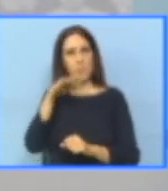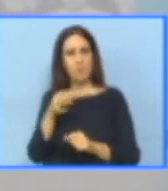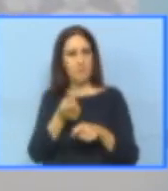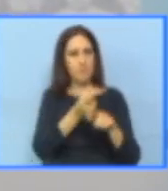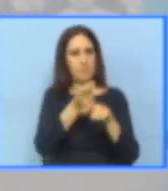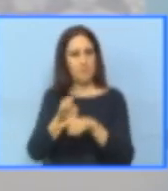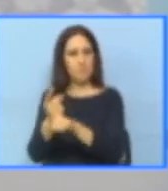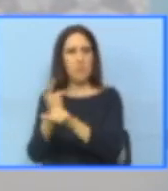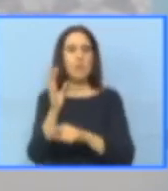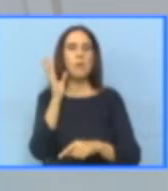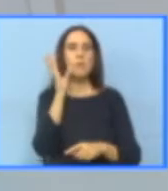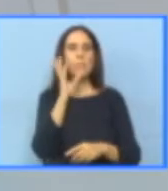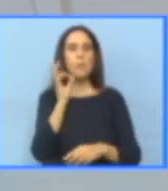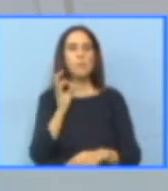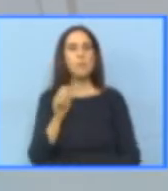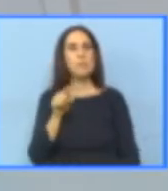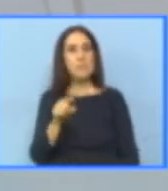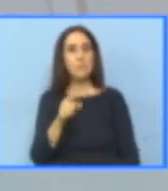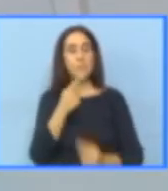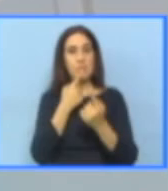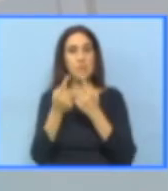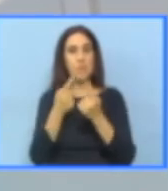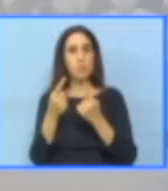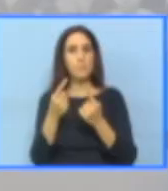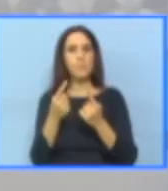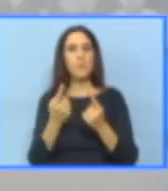procuramos que esse diálogo fosse